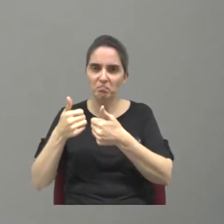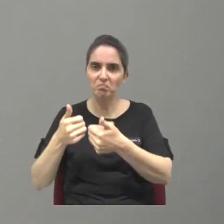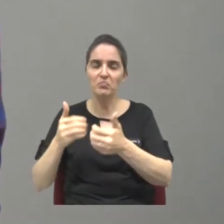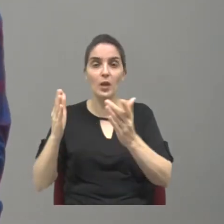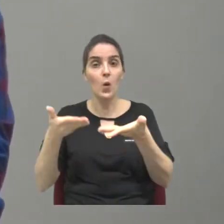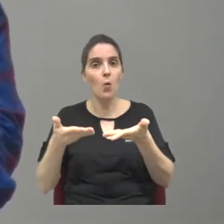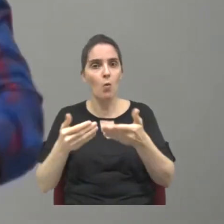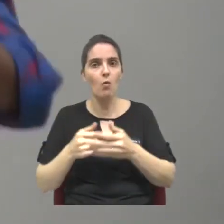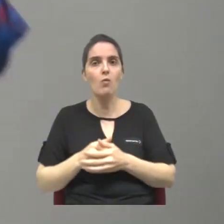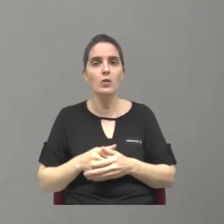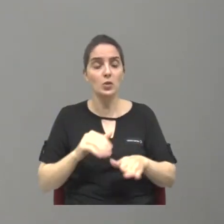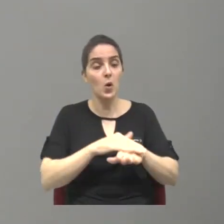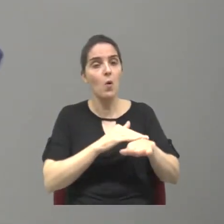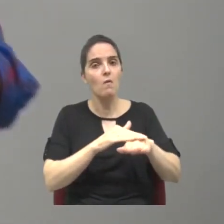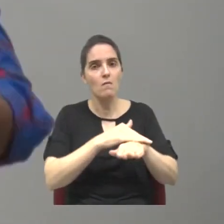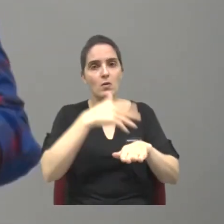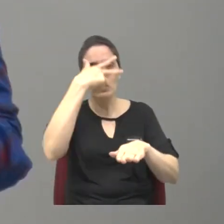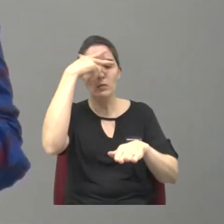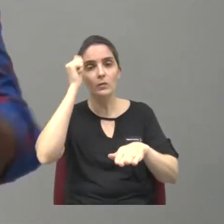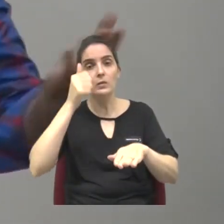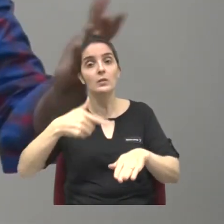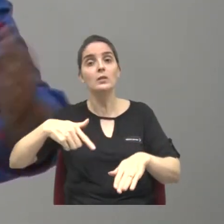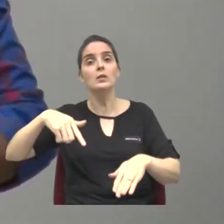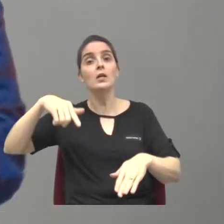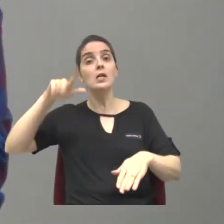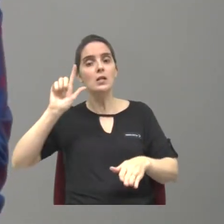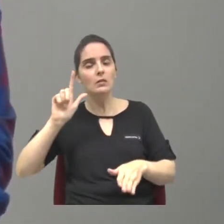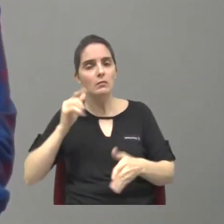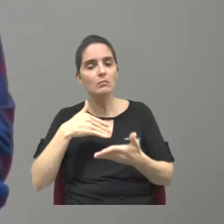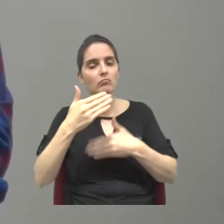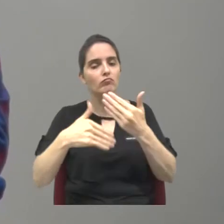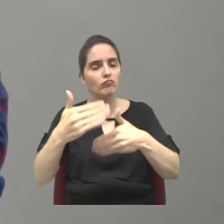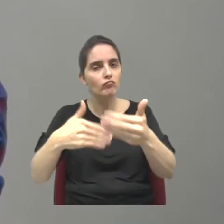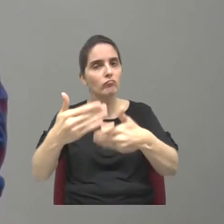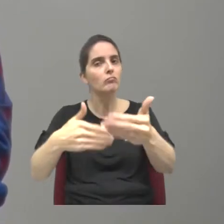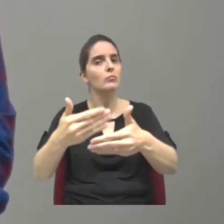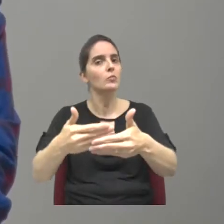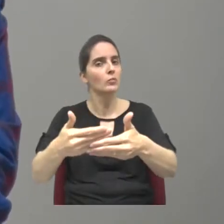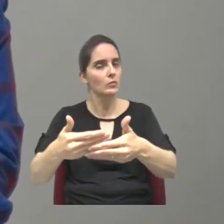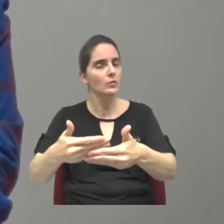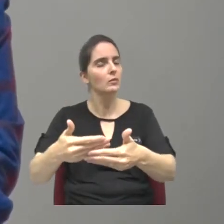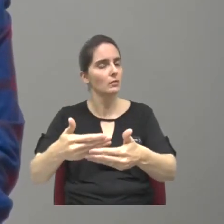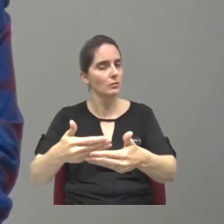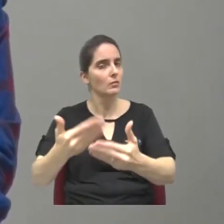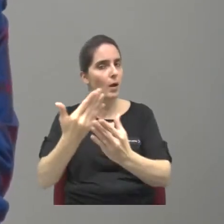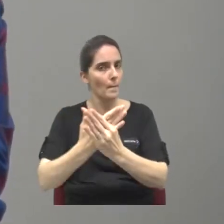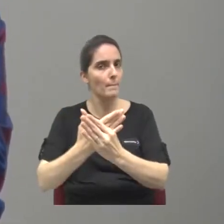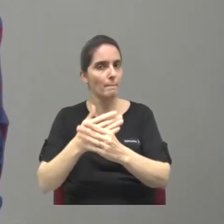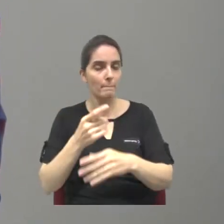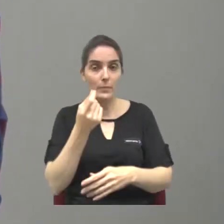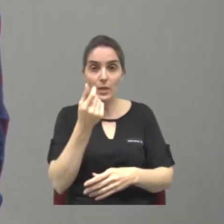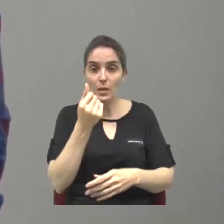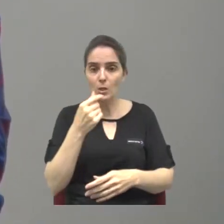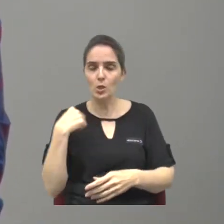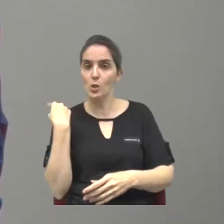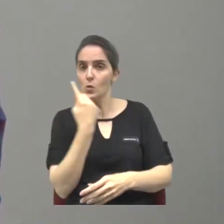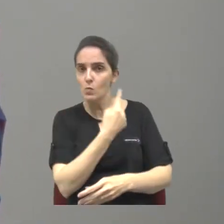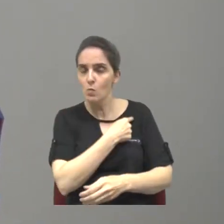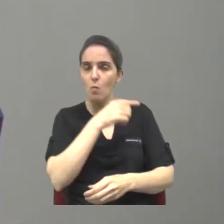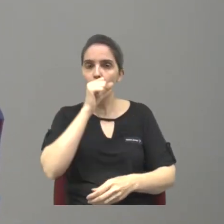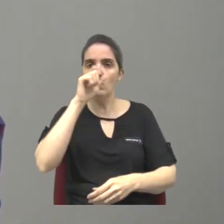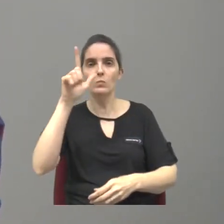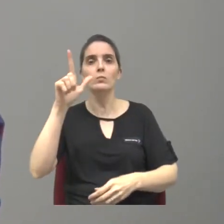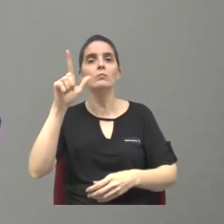executivo antes de dar prosseguimento à judicialização é dinheiro nosso que está indo para